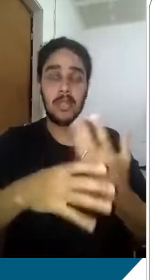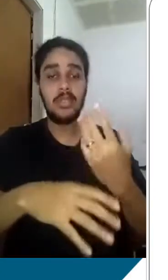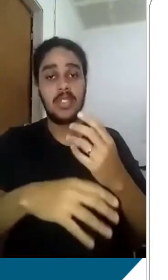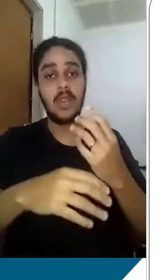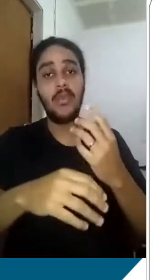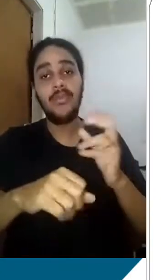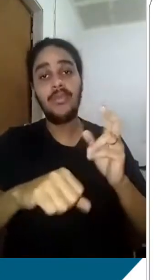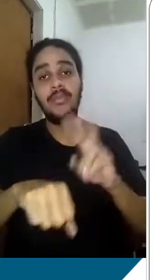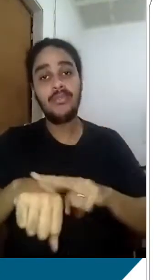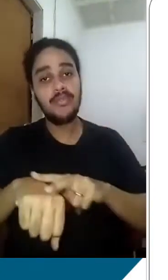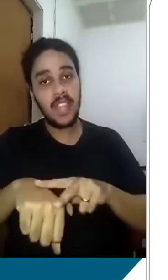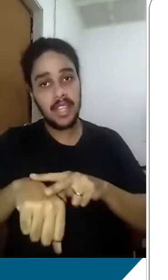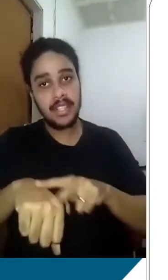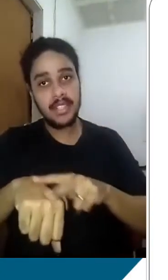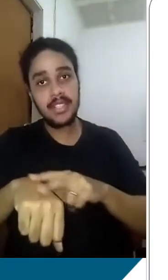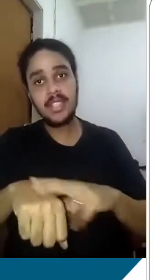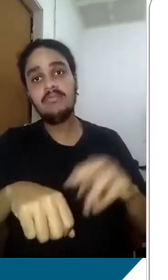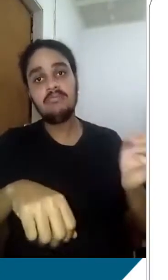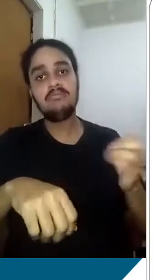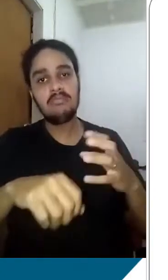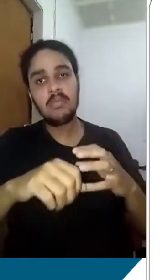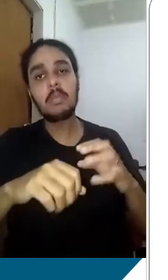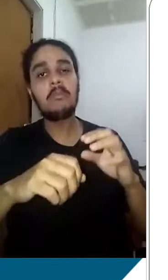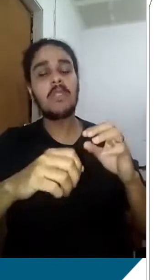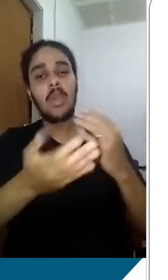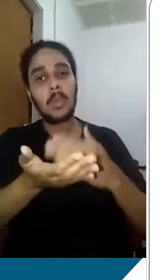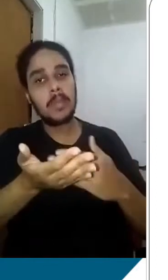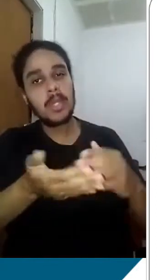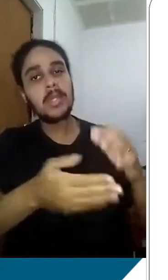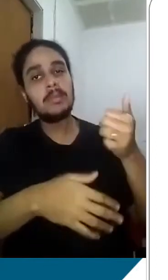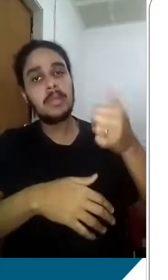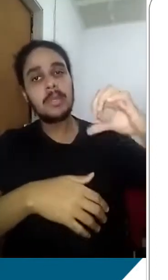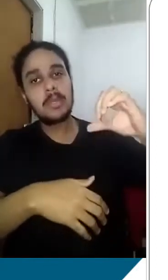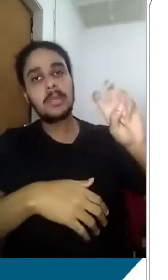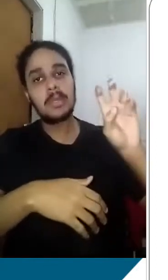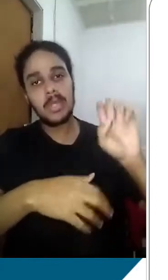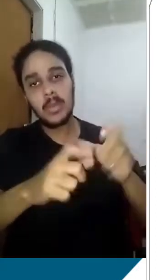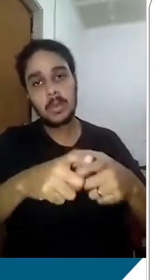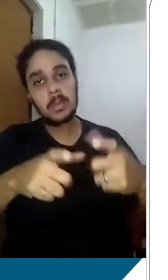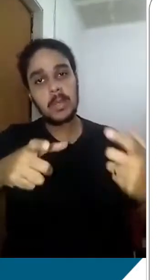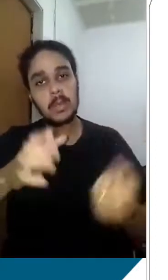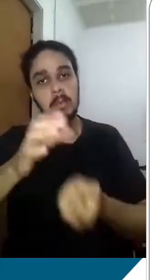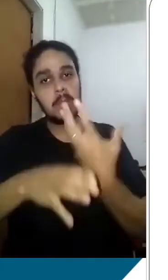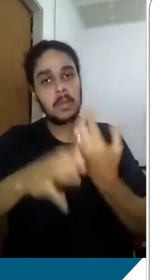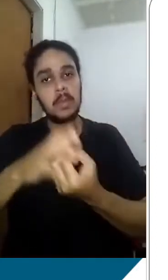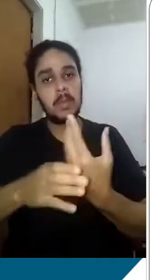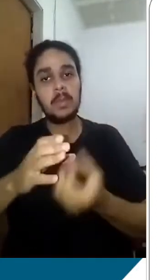no campo a partir dos anos 50, né, vai ampliar ainda mais a